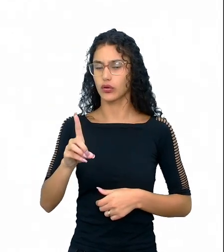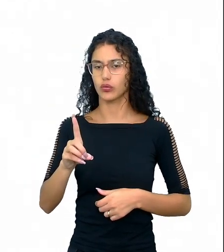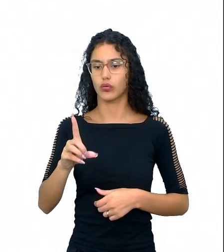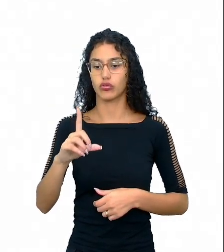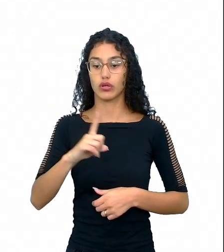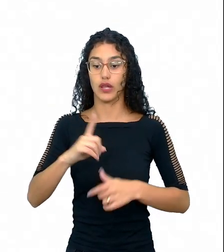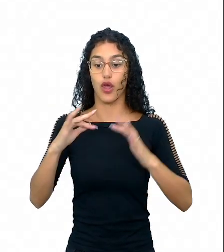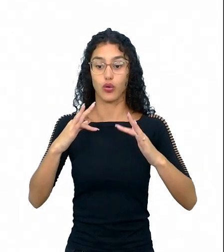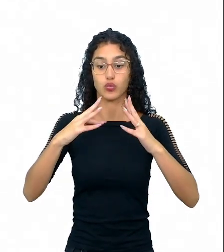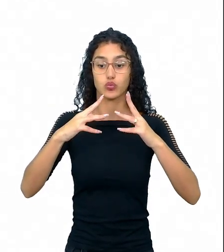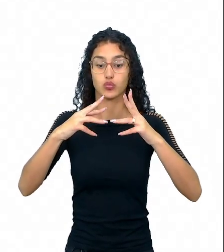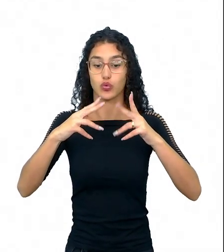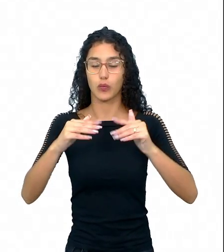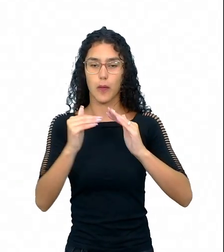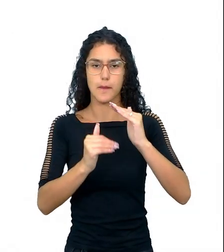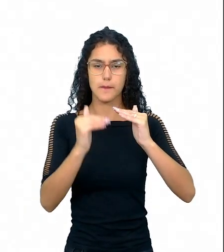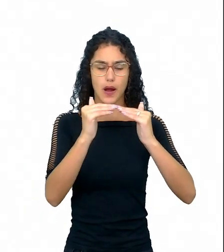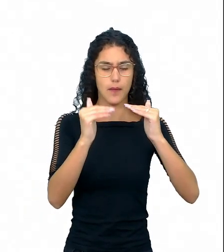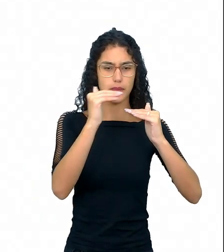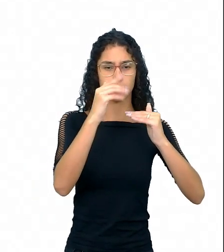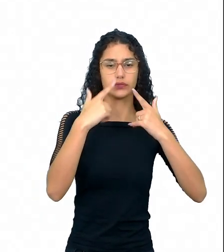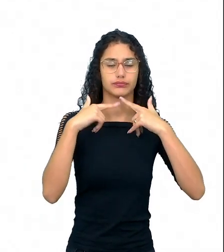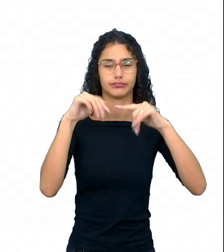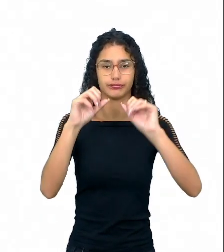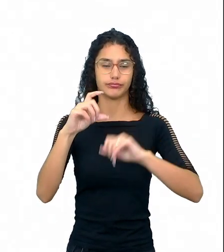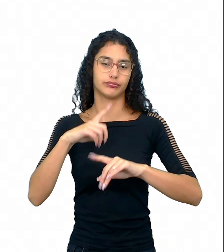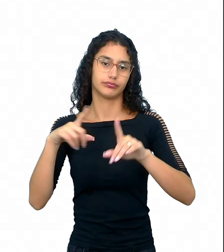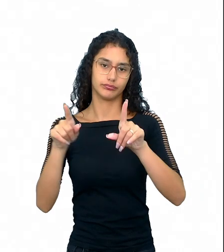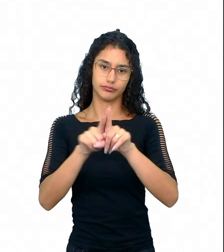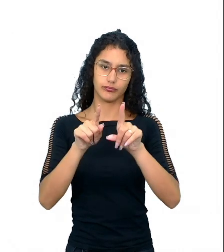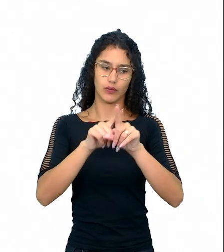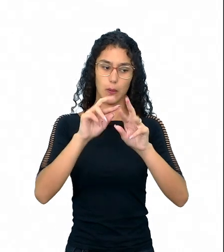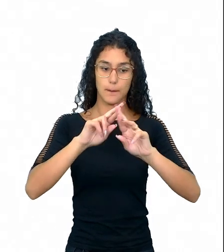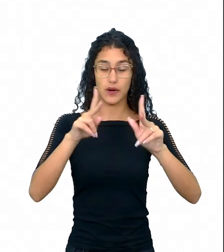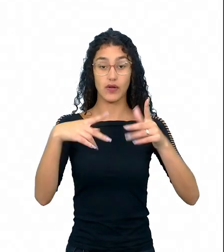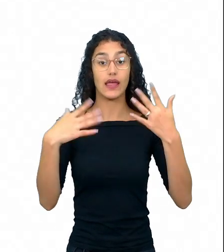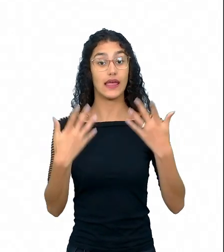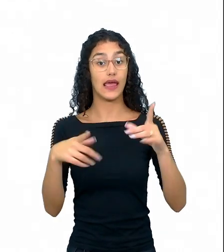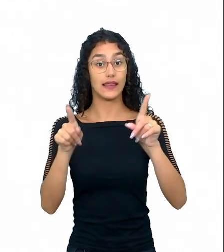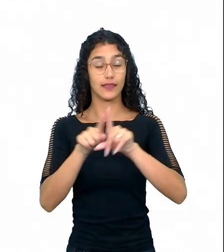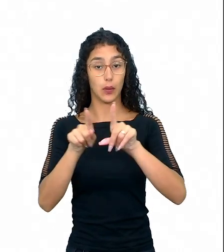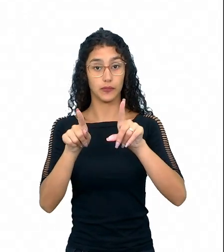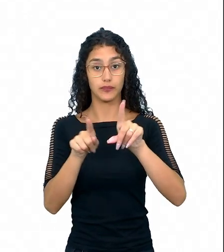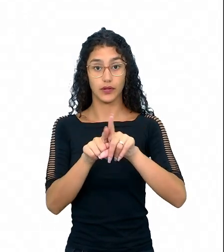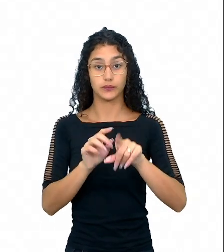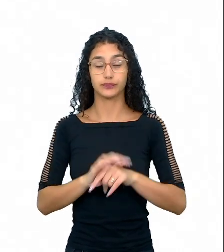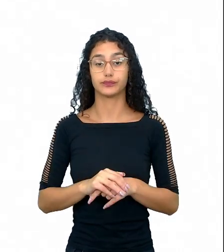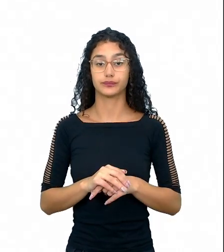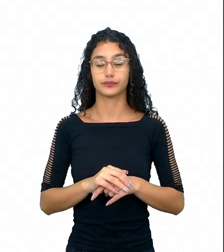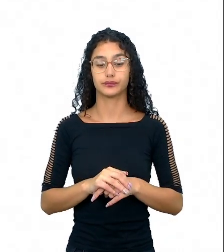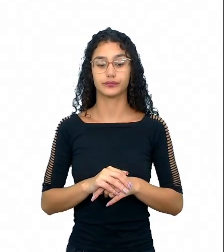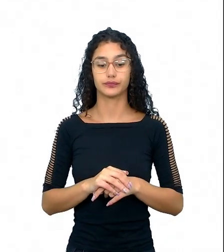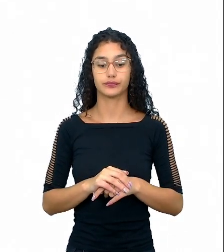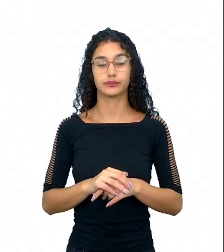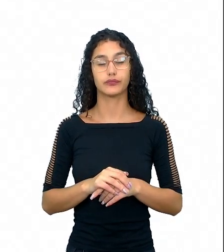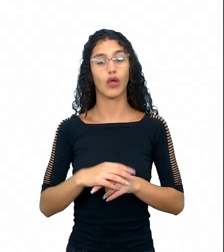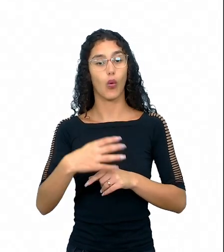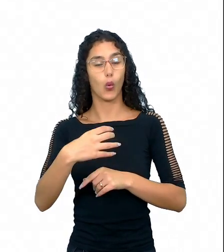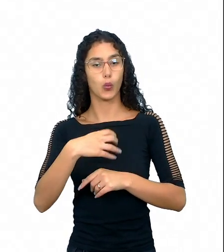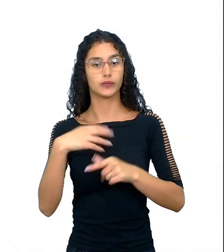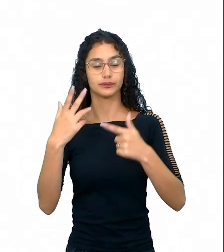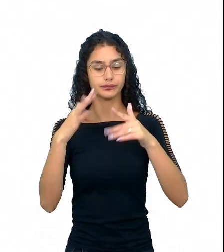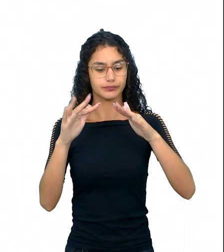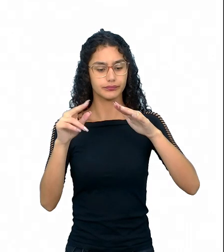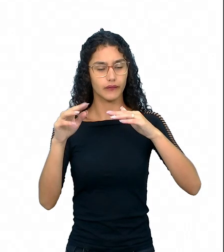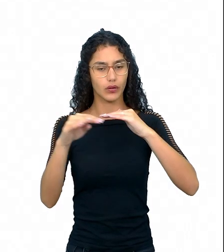dominar esses níveis de linguagem diferenciados e, inclusive, né, a variante normativa dentro